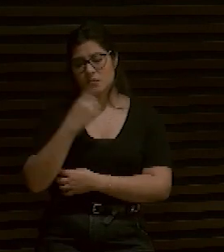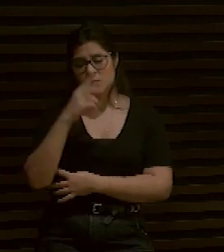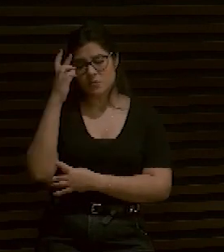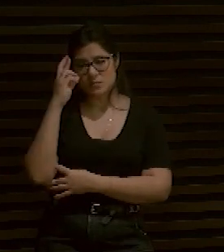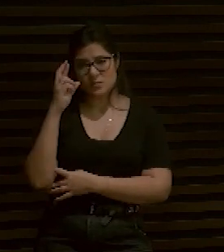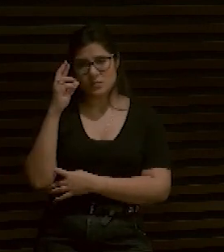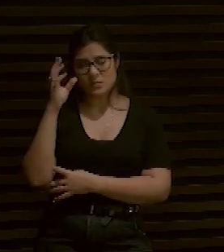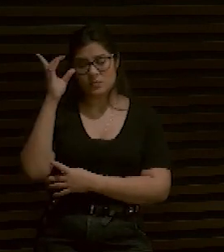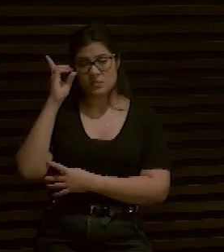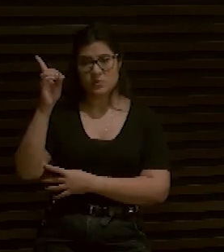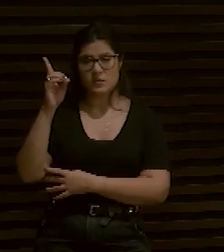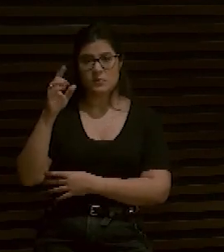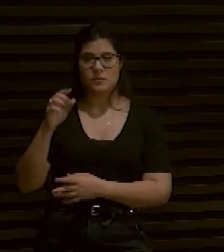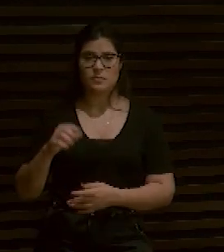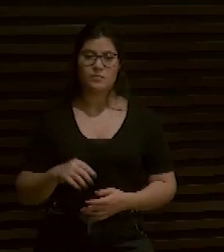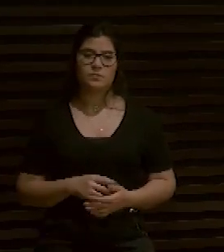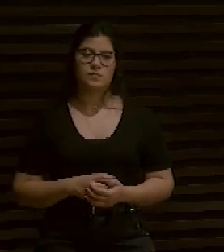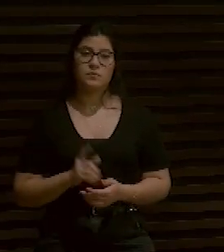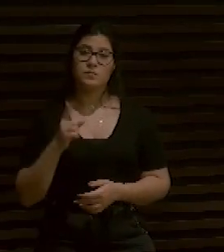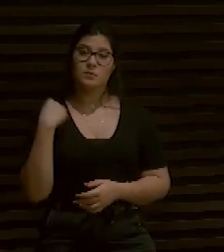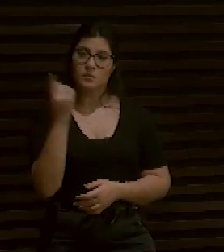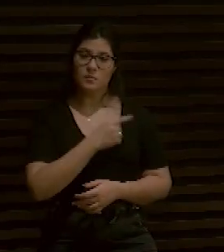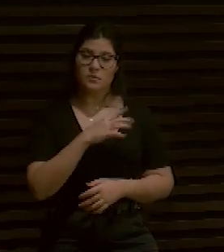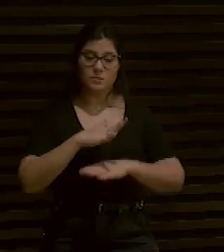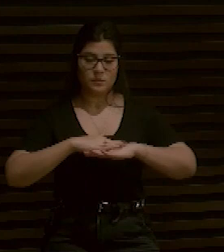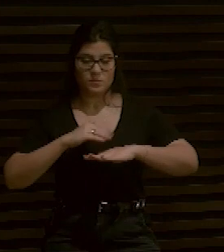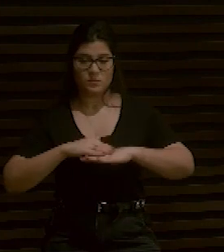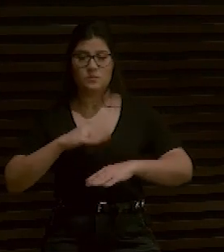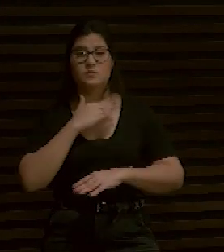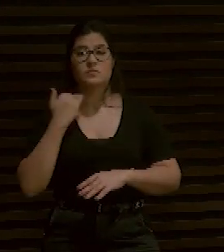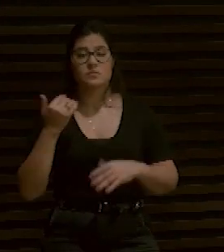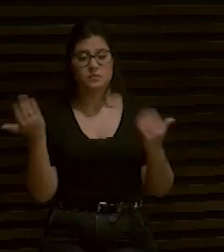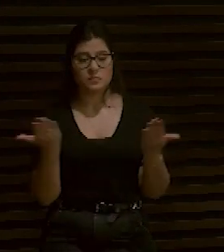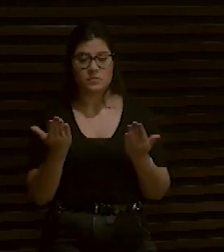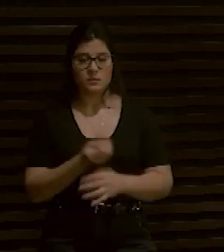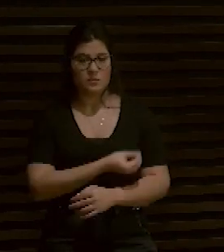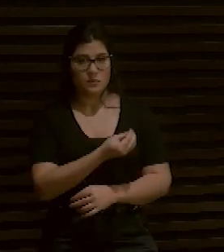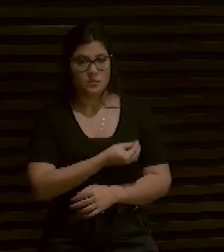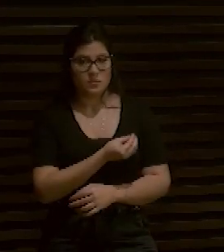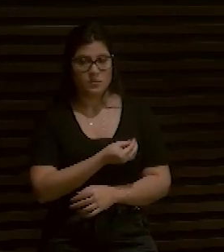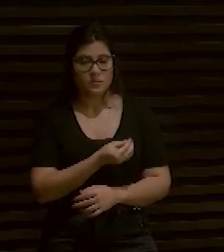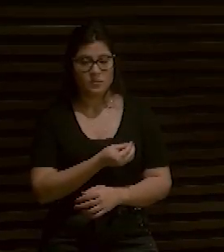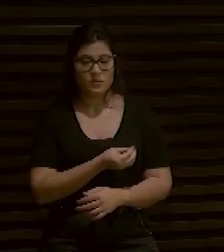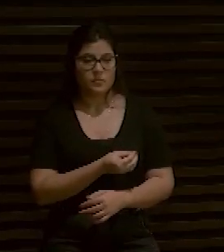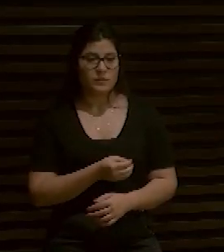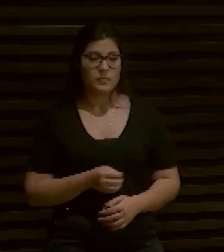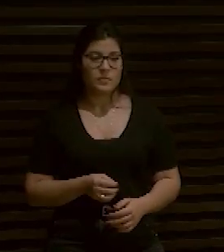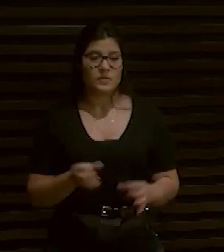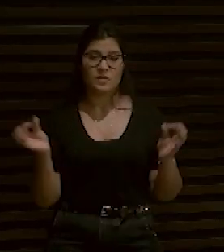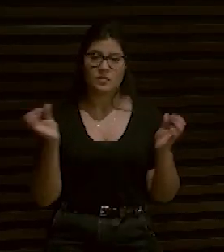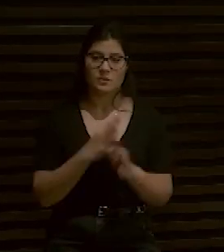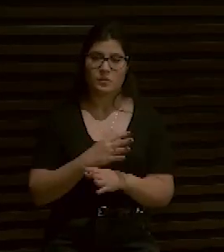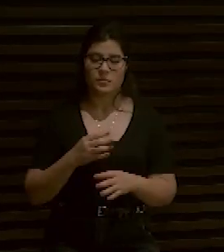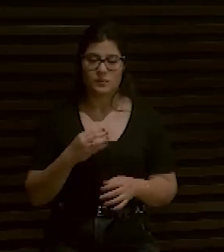isso. Eu e você fomos chamados da morte para a vida, para nós desfrutarmos plenamente uma nova